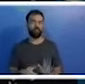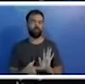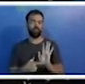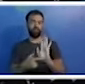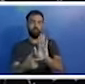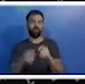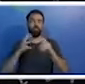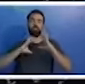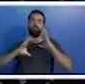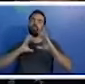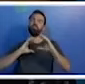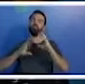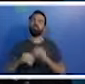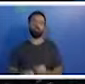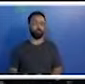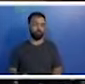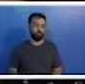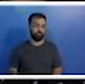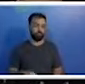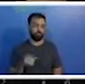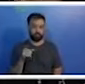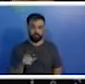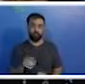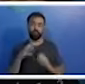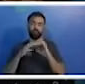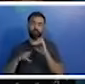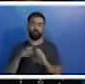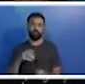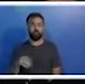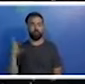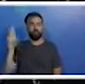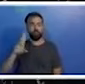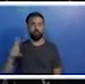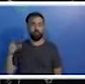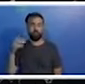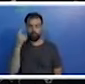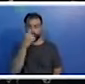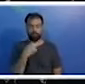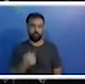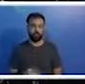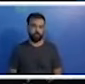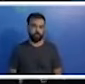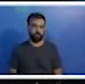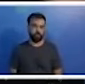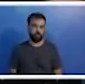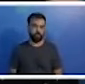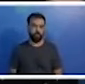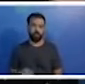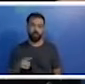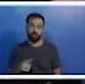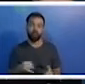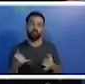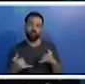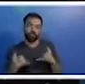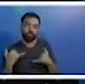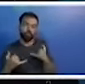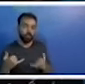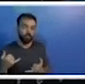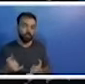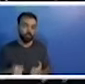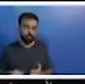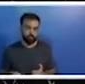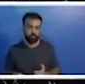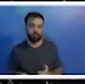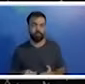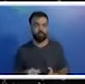nos comunicarmos uns com os outros você se comunica a partir de gestos aí eu acho que sim não é quando vocês estão brincando com as com seus